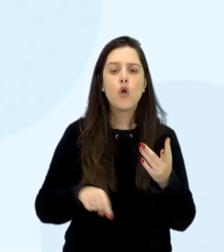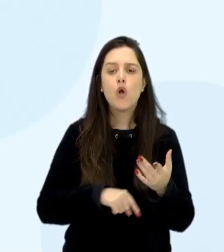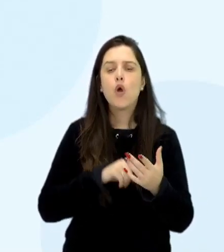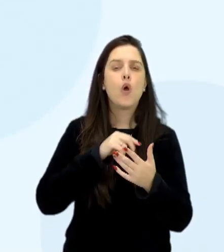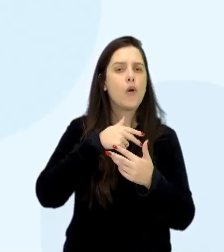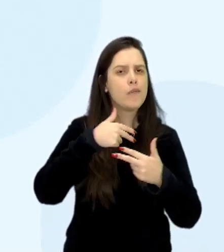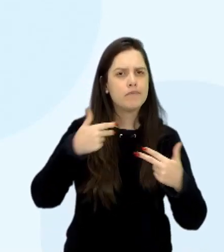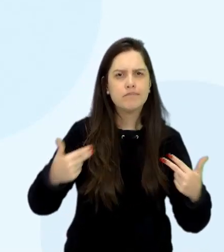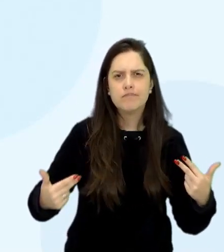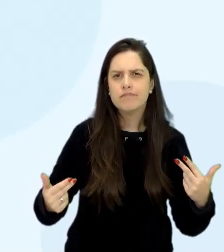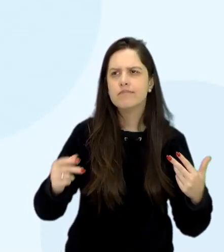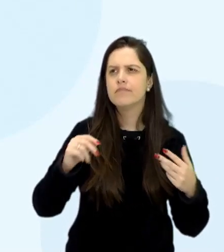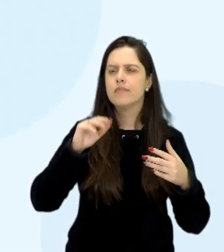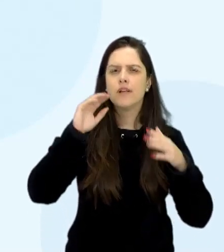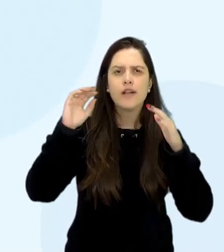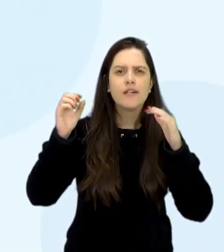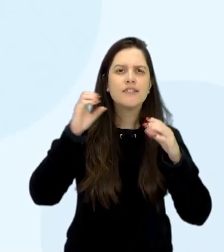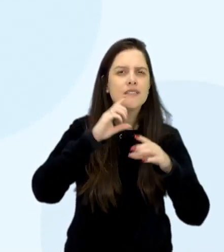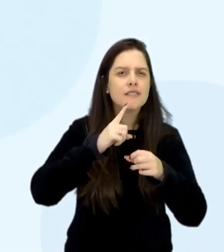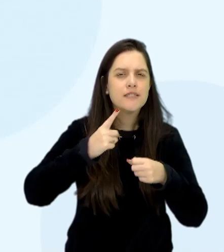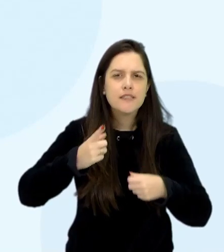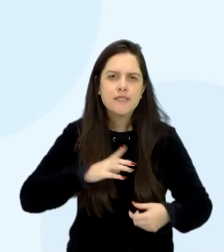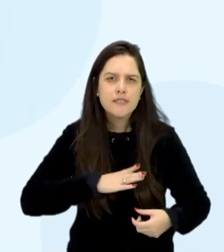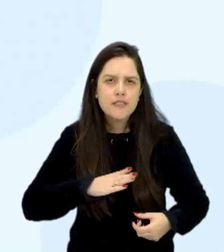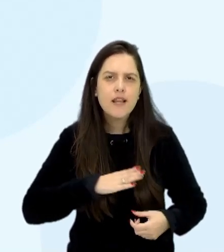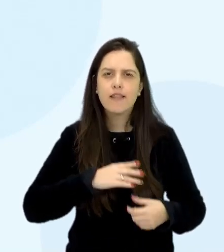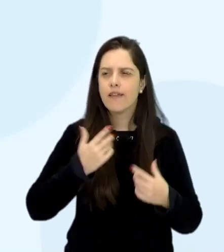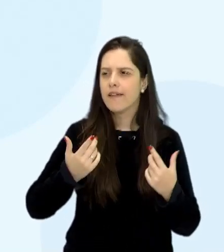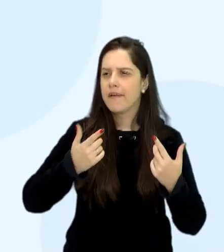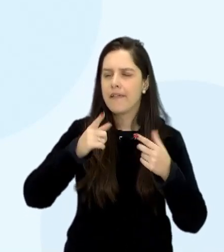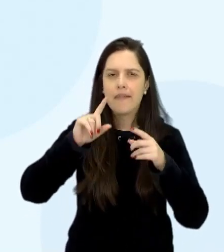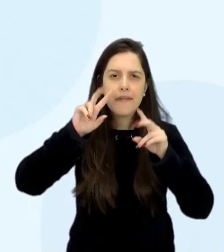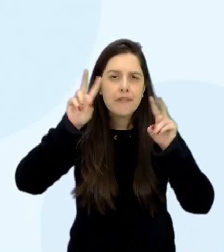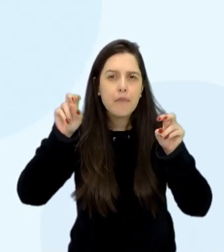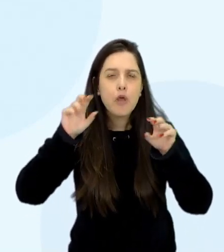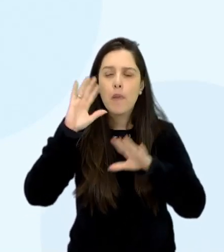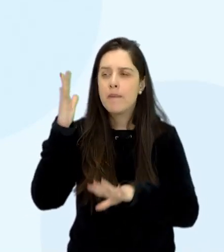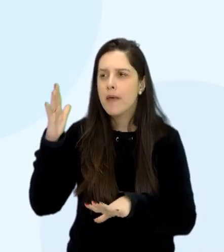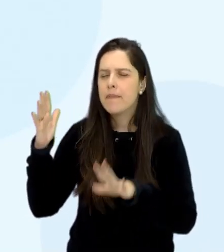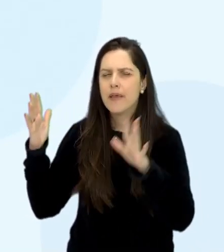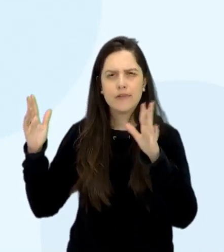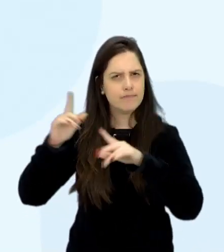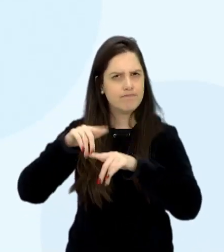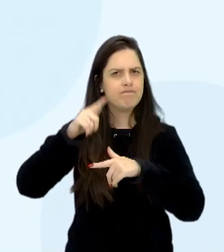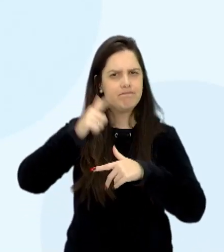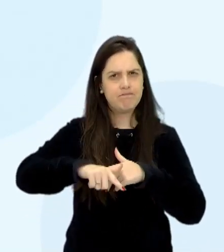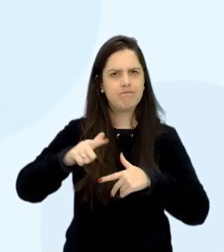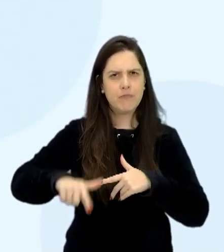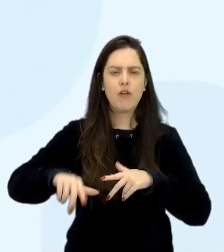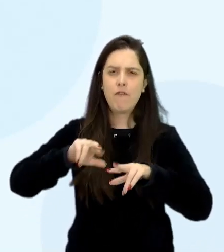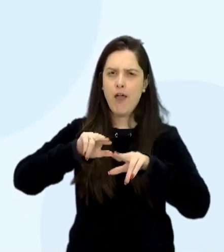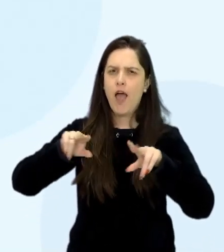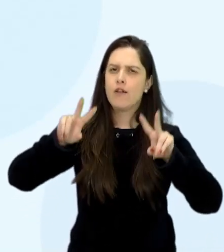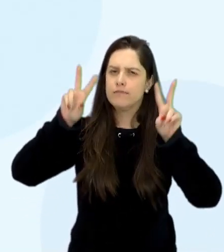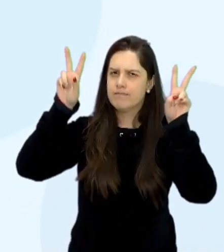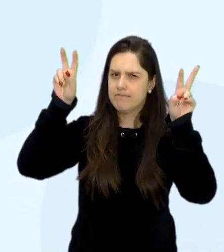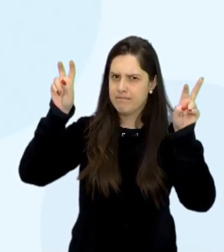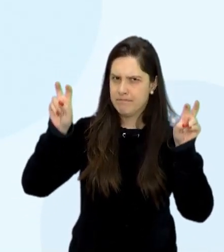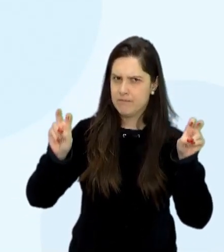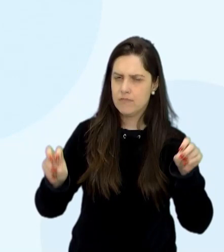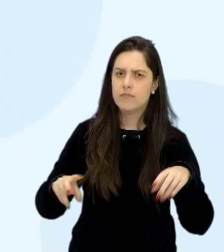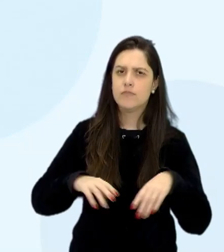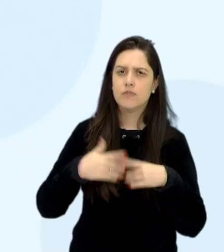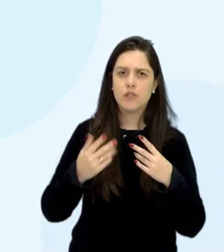ecologia, à cidadania, à questão também do meio ambiente, enfim, são vários assuntos aí. E tudo que